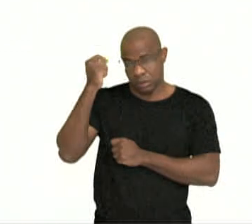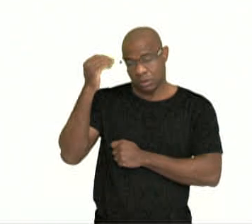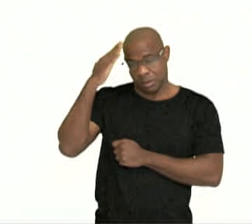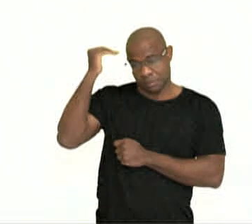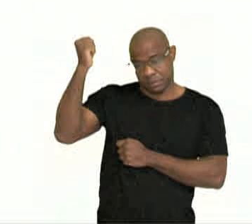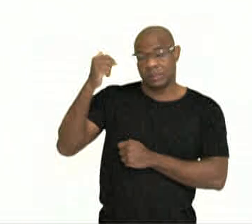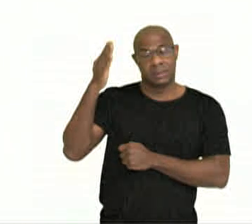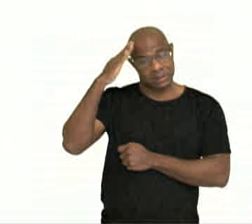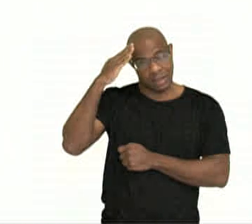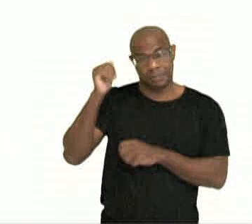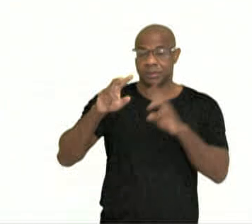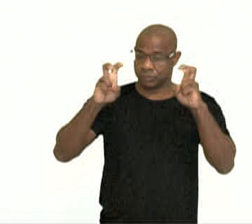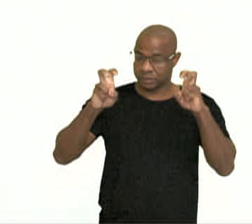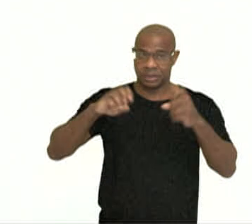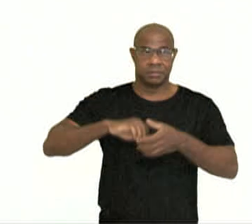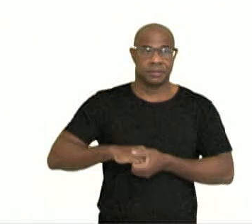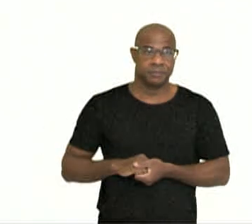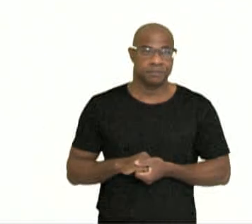o assunto.